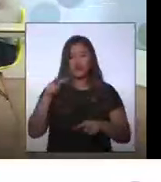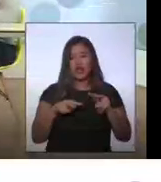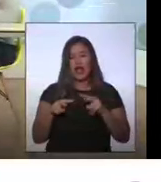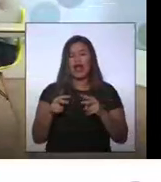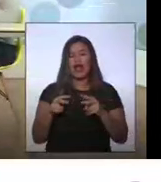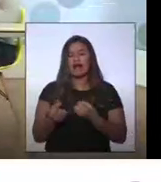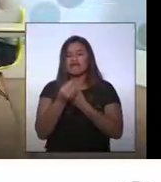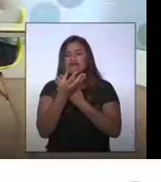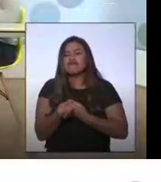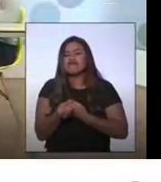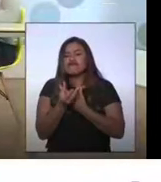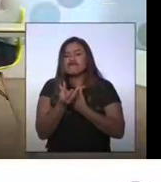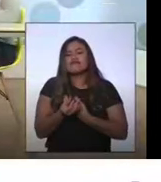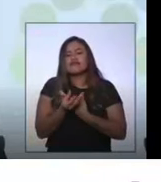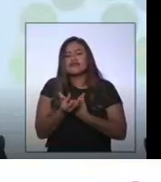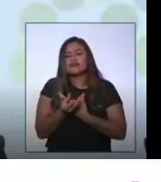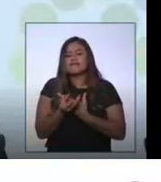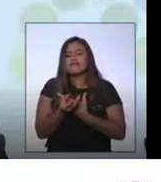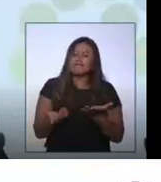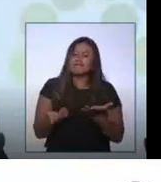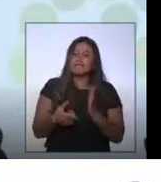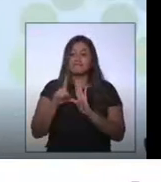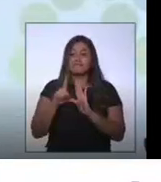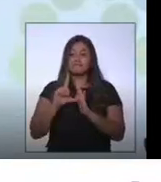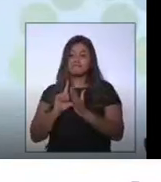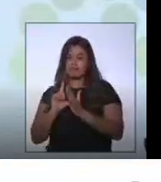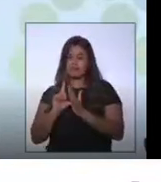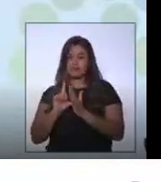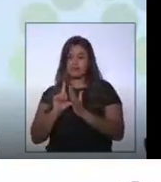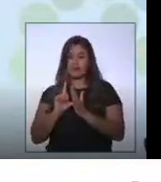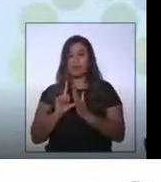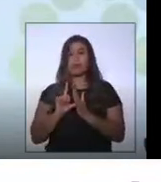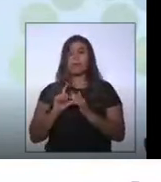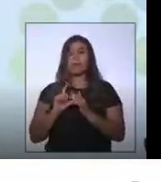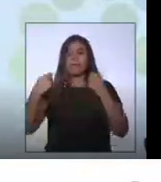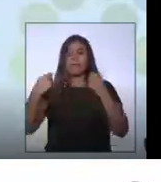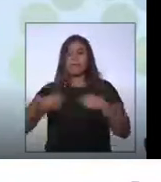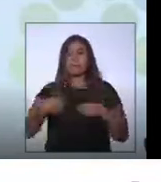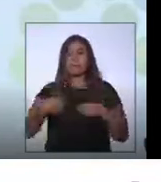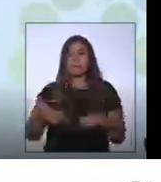informação. Eu vou antes. Eu diria que você deveria